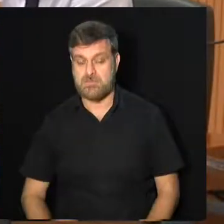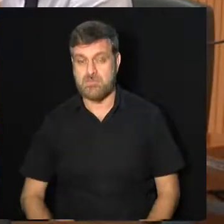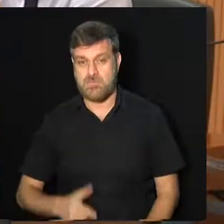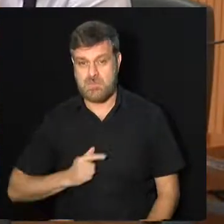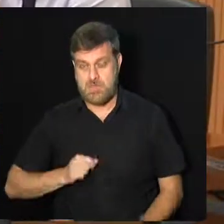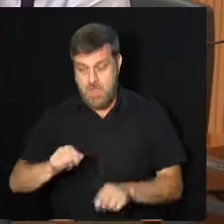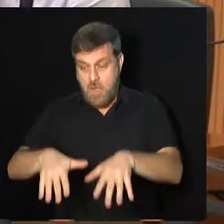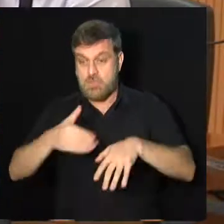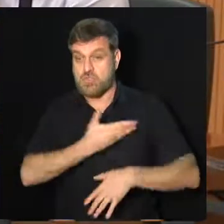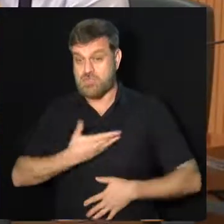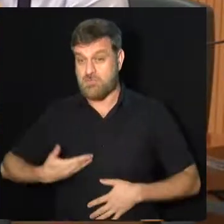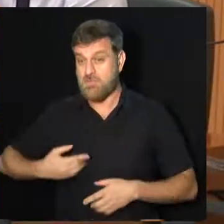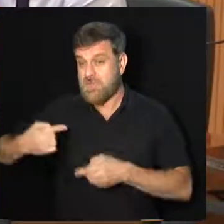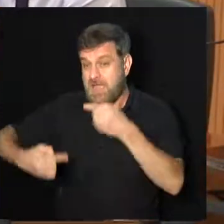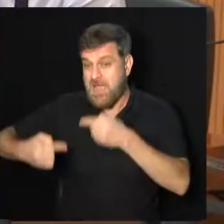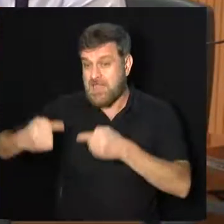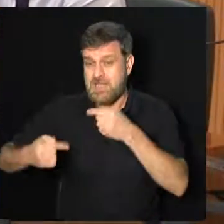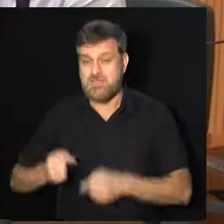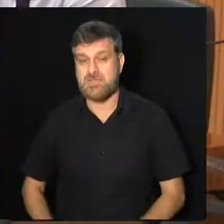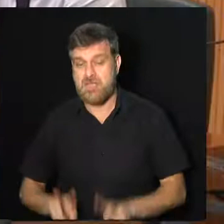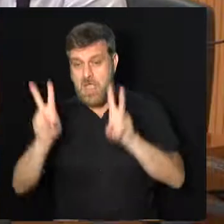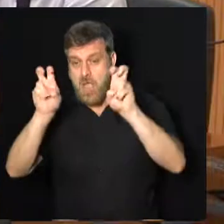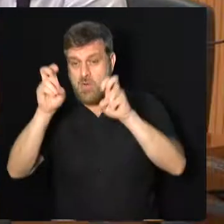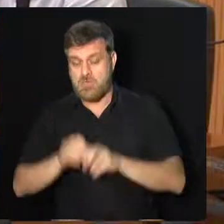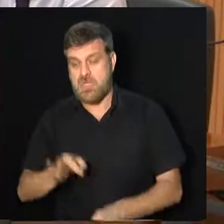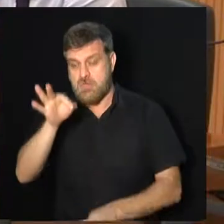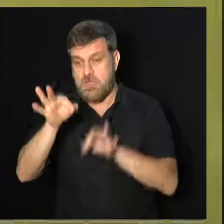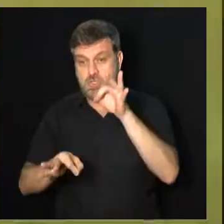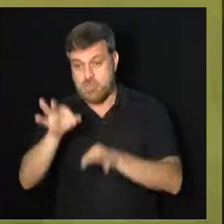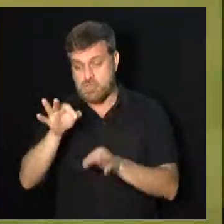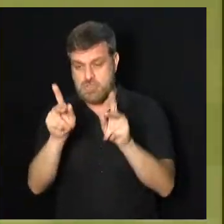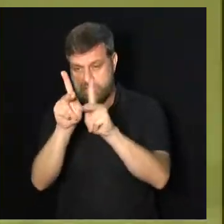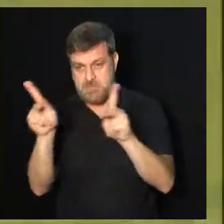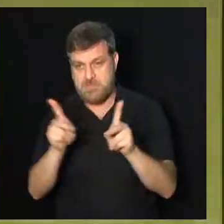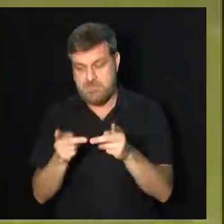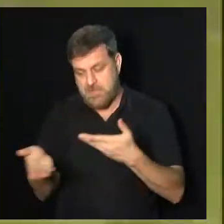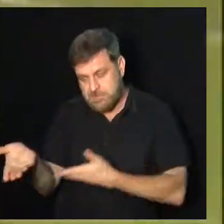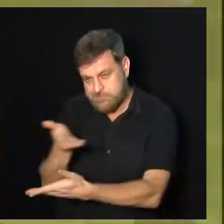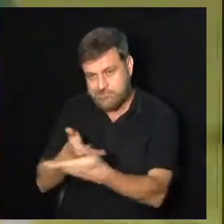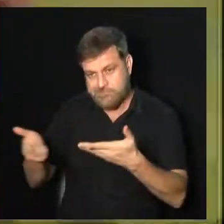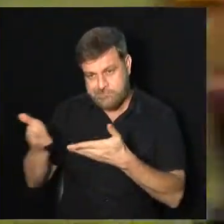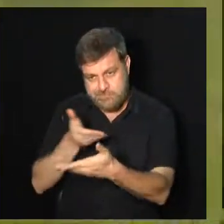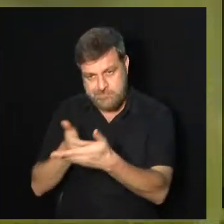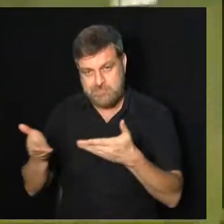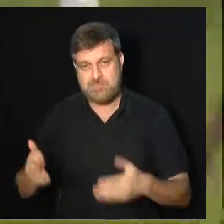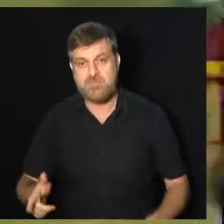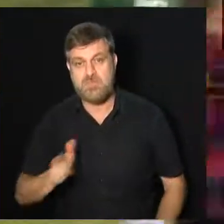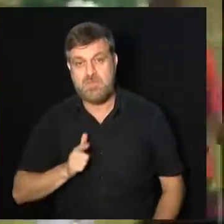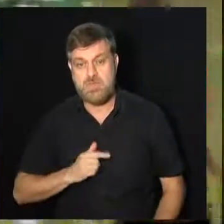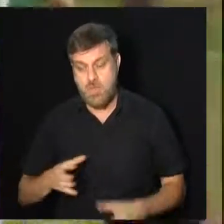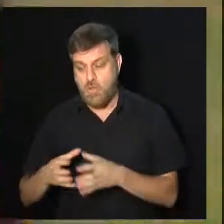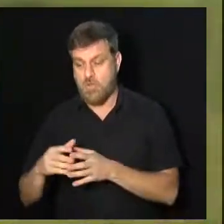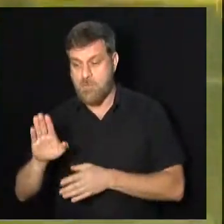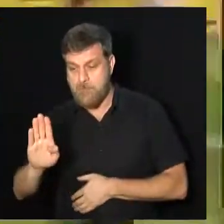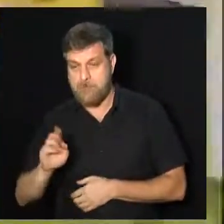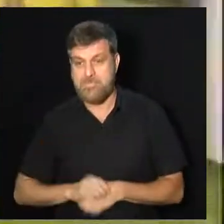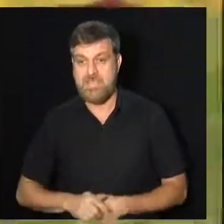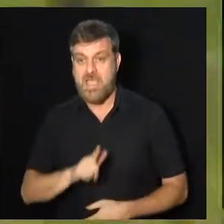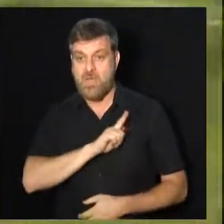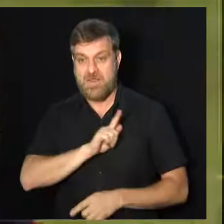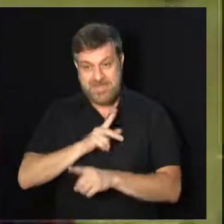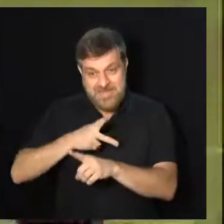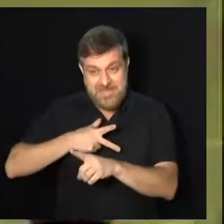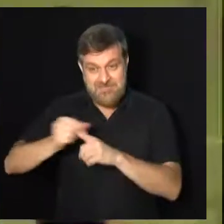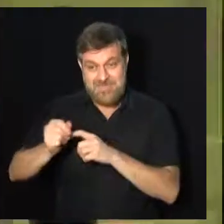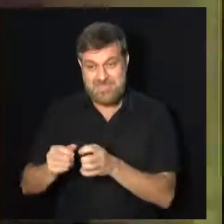pública para debater o programa de justiça restaurativa. E na Série B, Guarani vence Sport Recife com gol